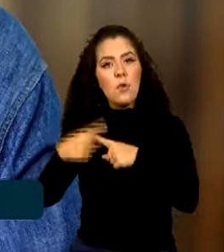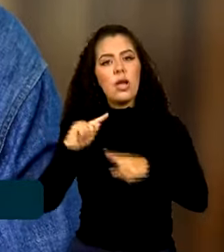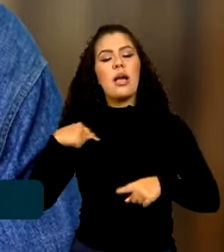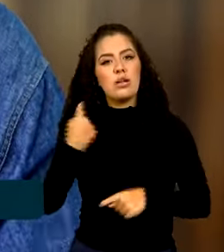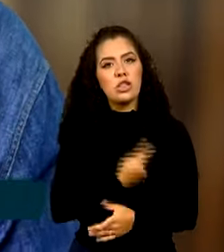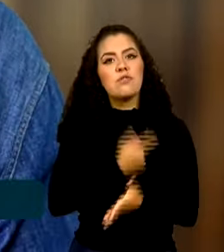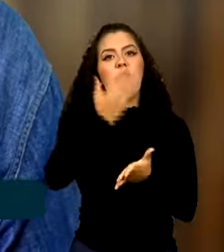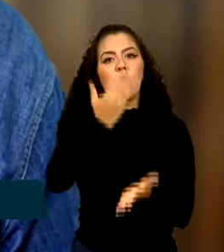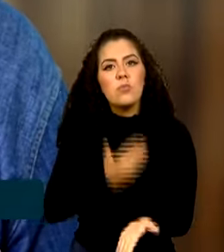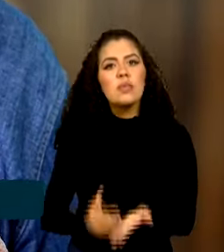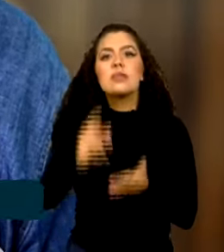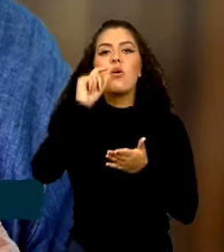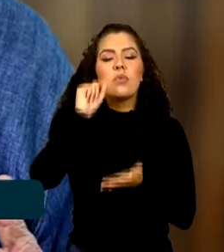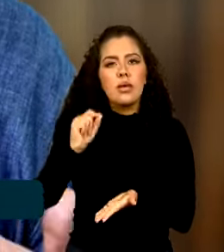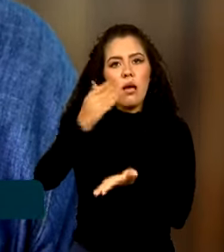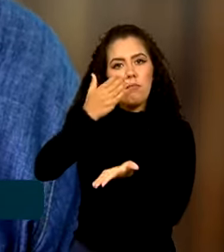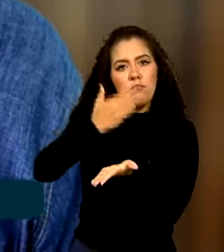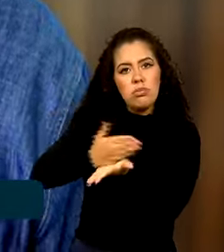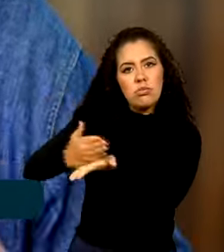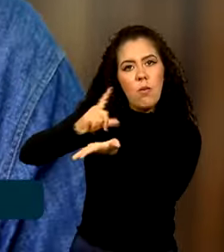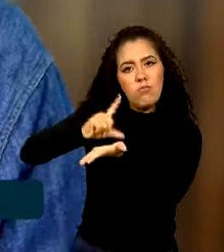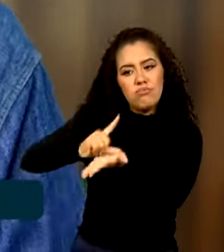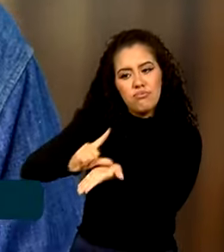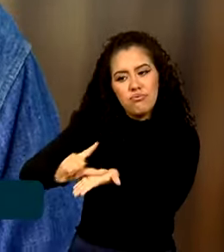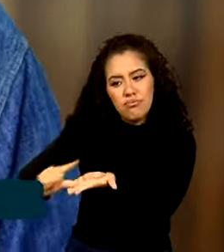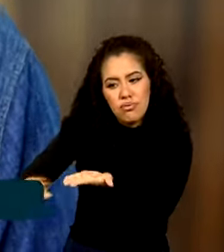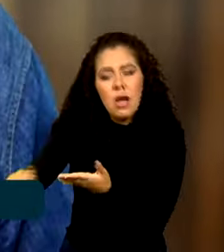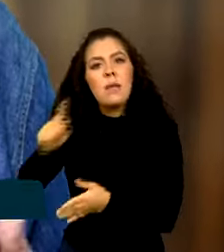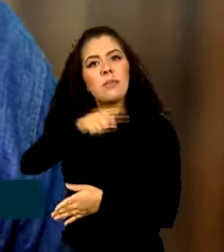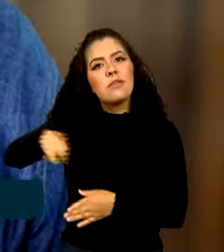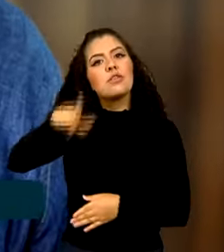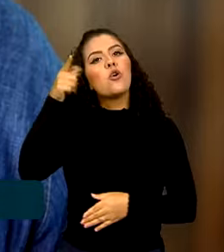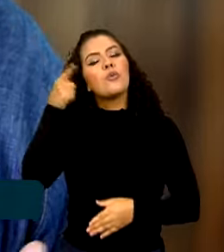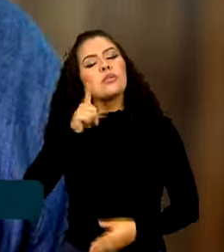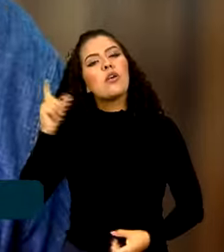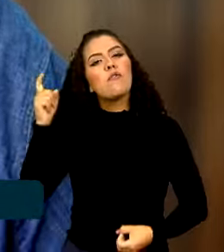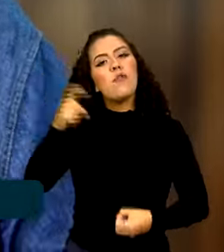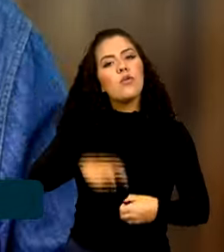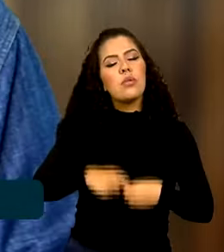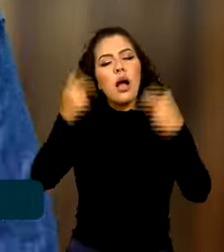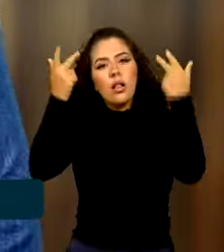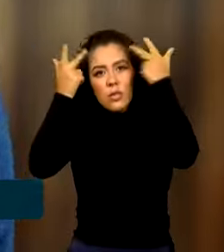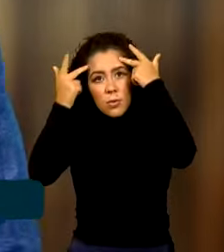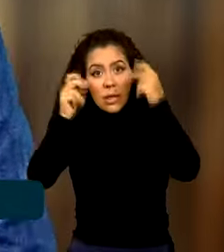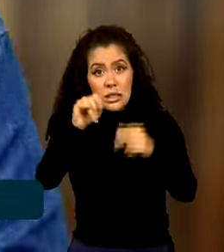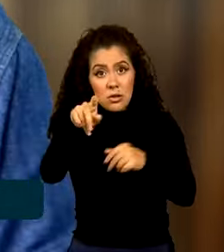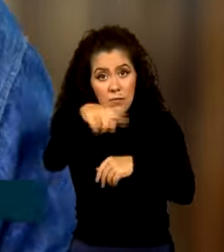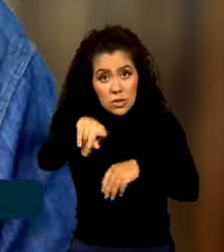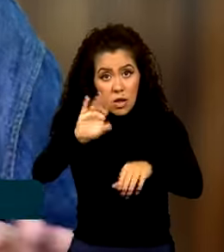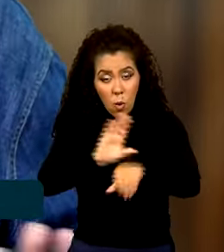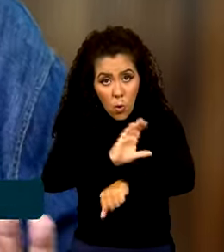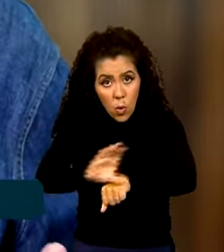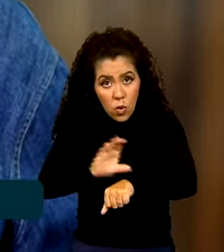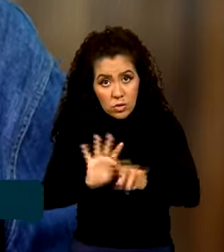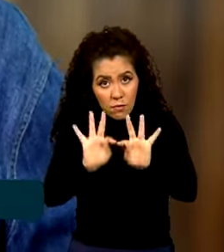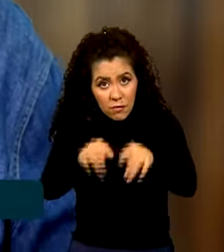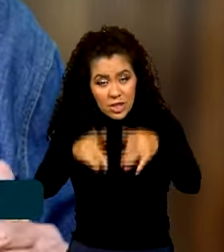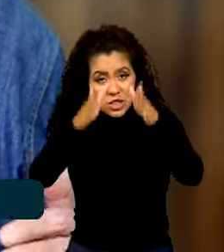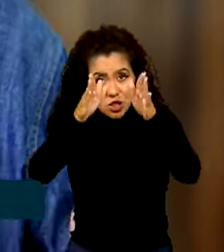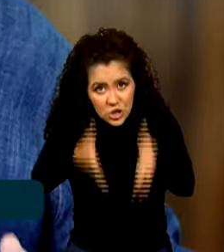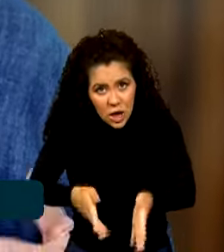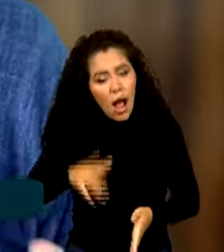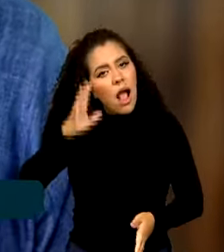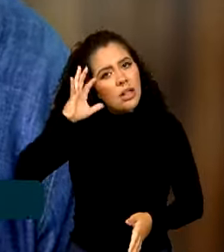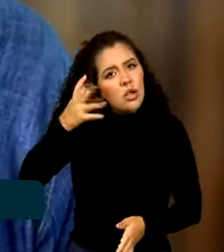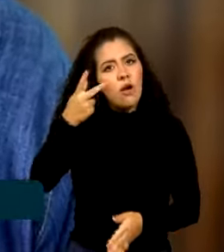de vocês para que vocês possam voltar à normalidade se já terminou o curso pagar a sua dívida resolver a sua dívida